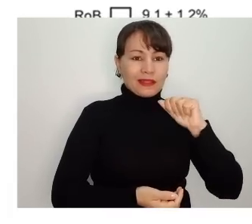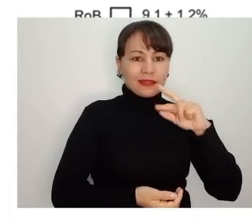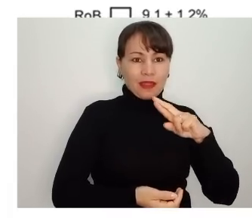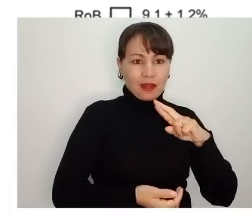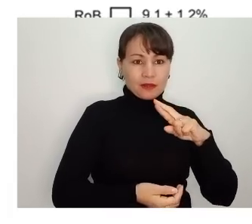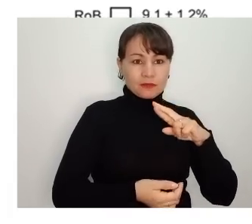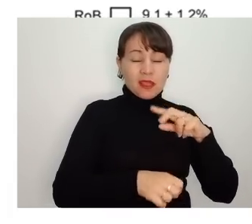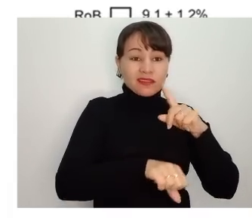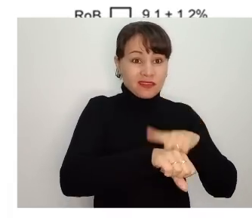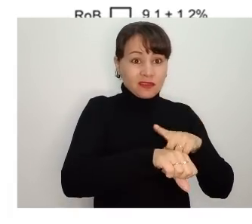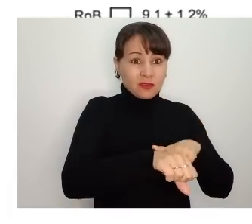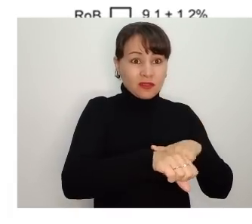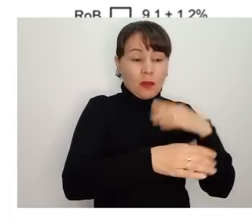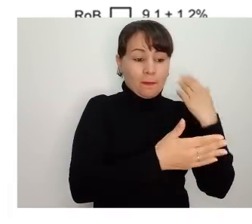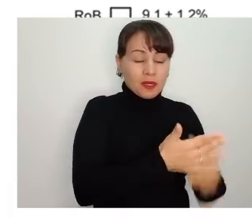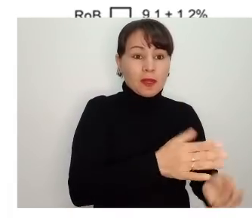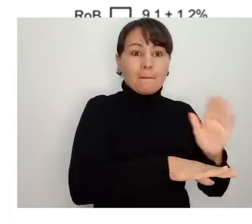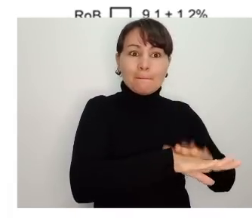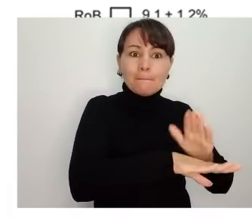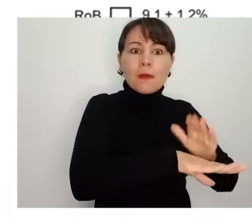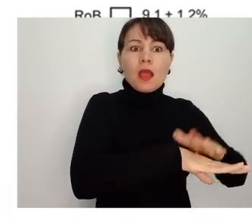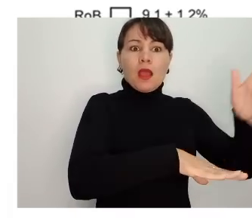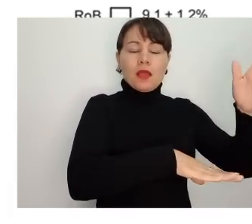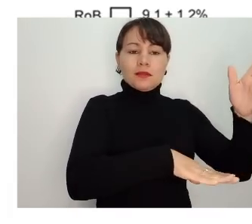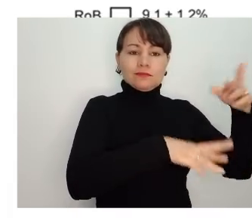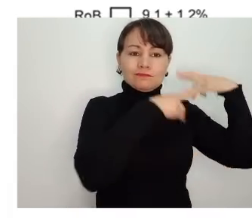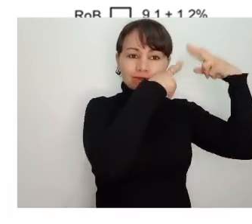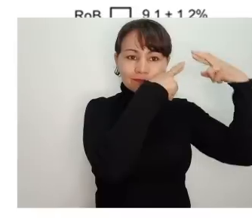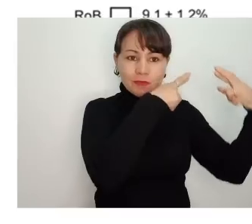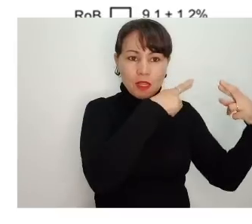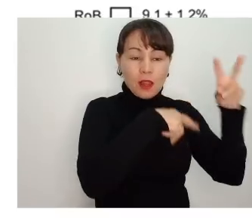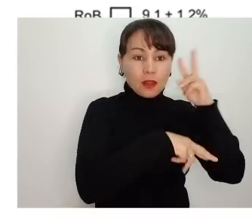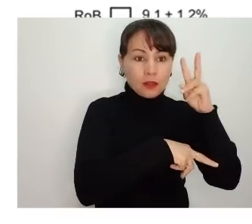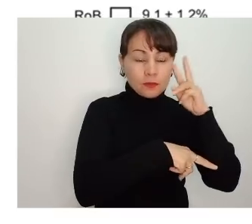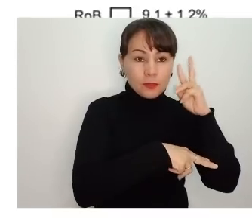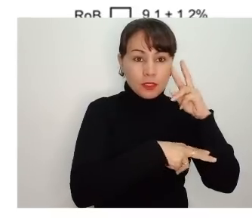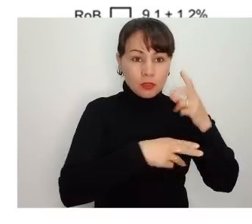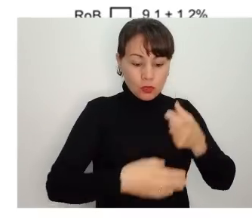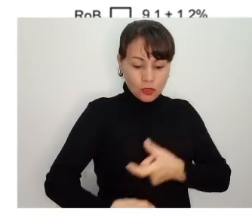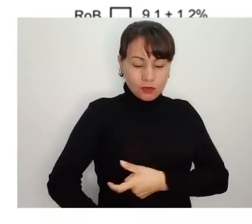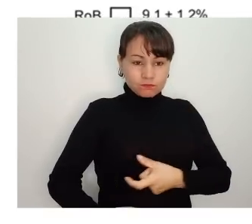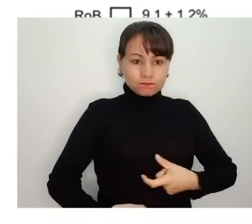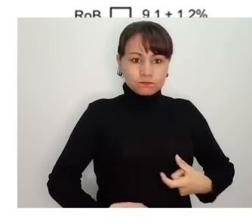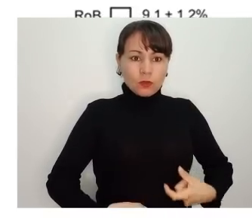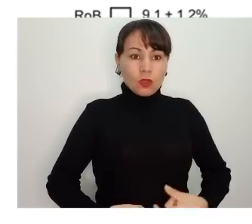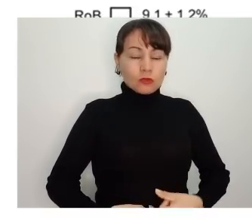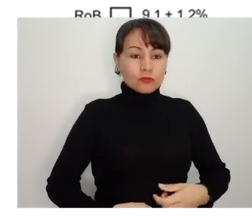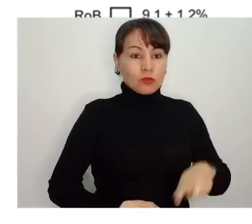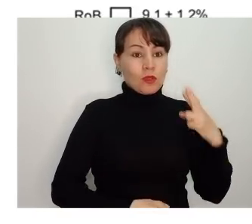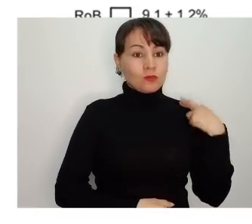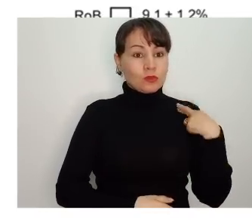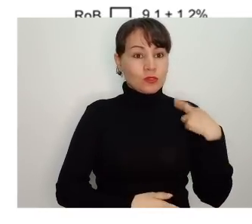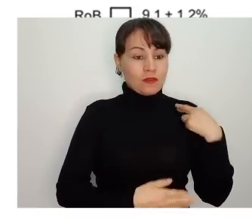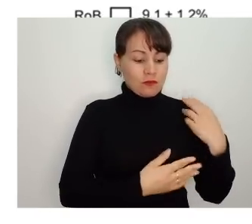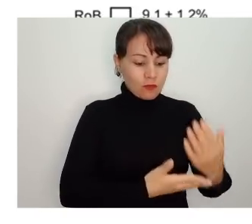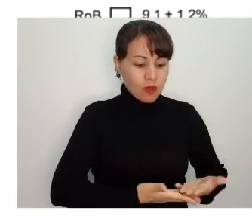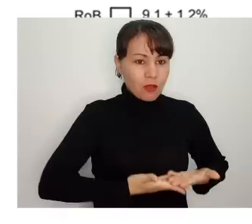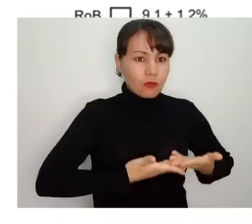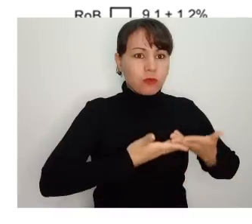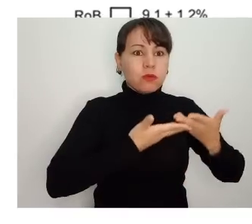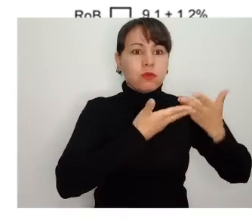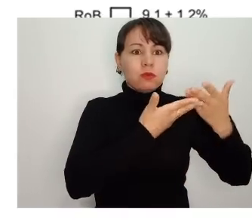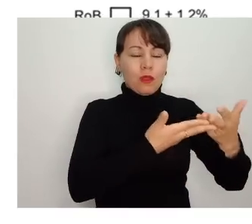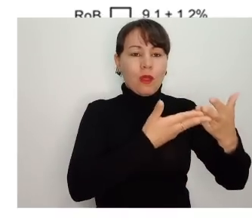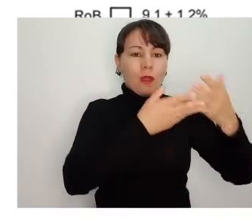maior de neurônios. Lembrando que esses órgãos, eles são responsáveis por levar os